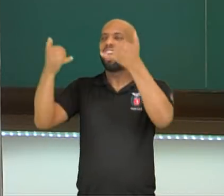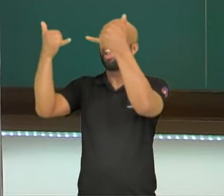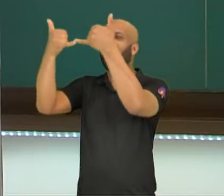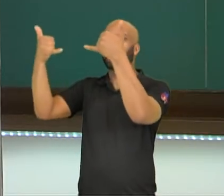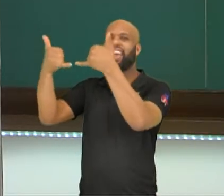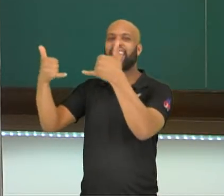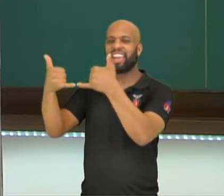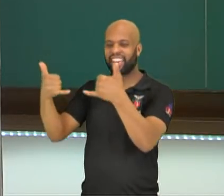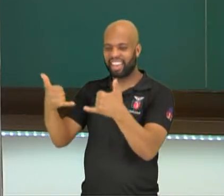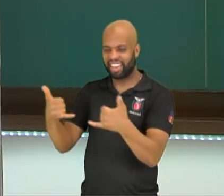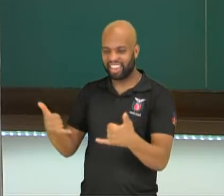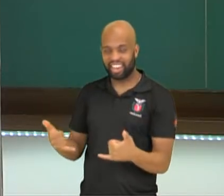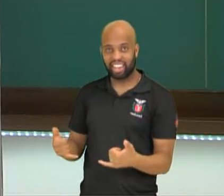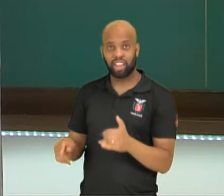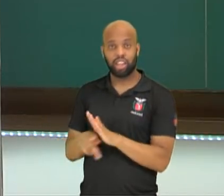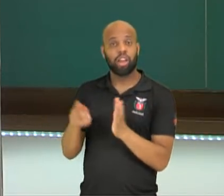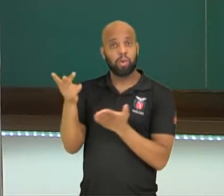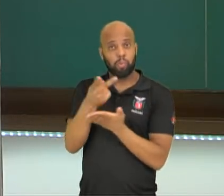do poema.